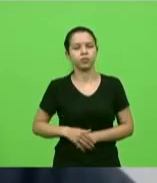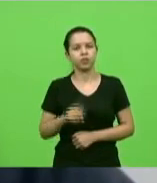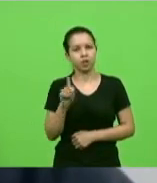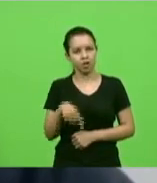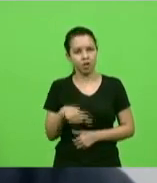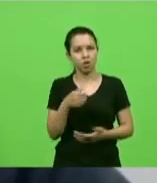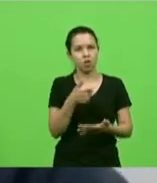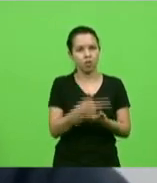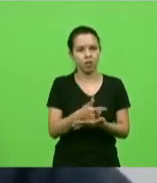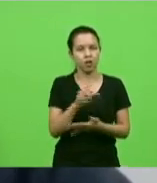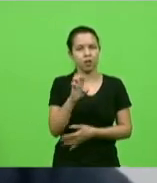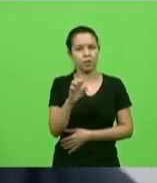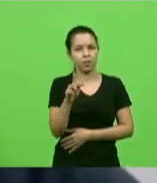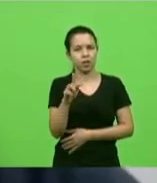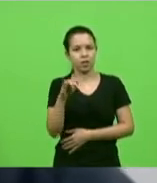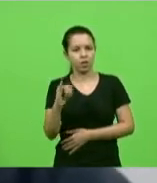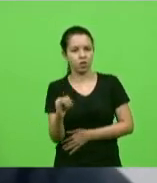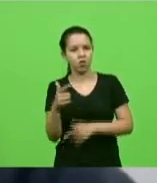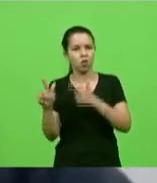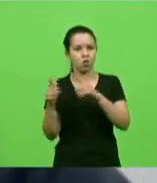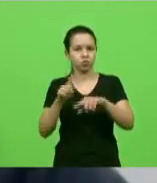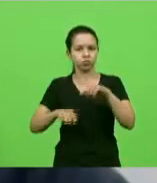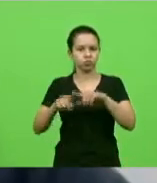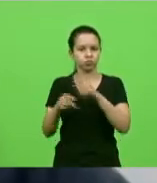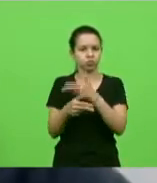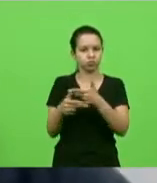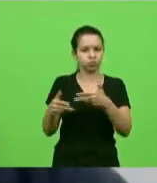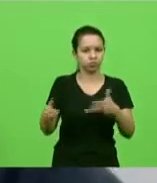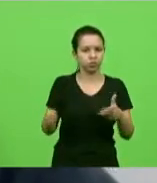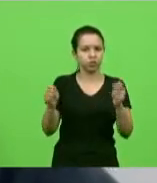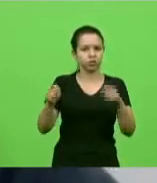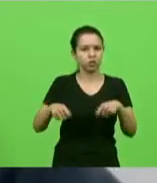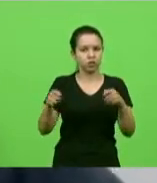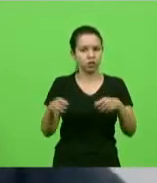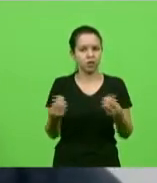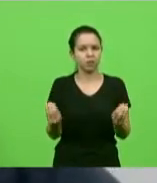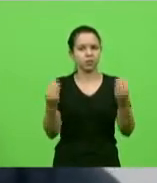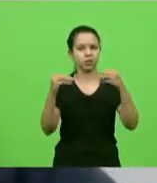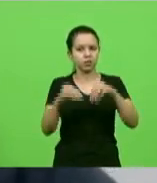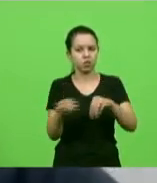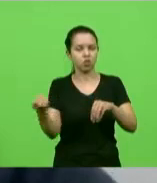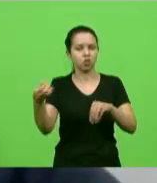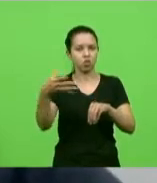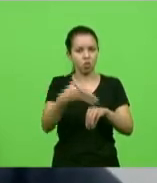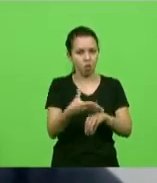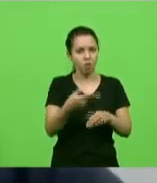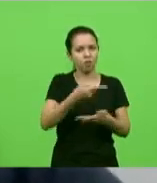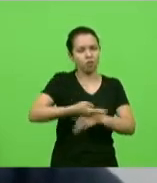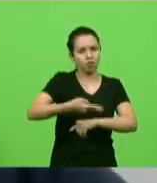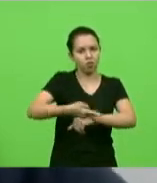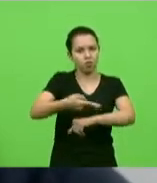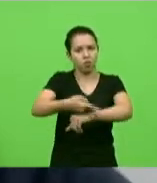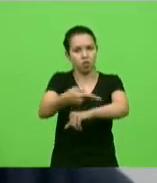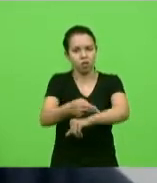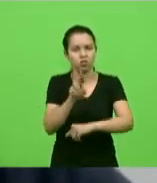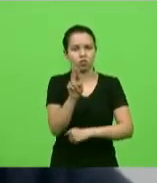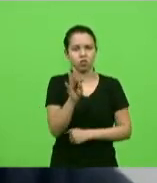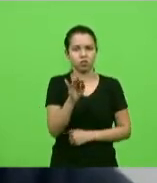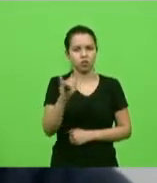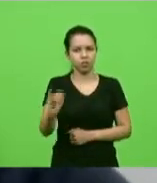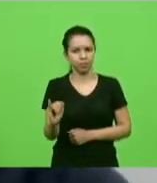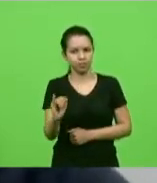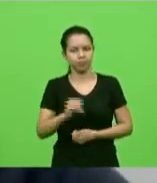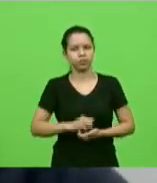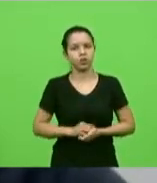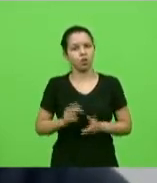de EPIs e outros equipamentos para possibilitar a implantação de novos leitos de UTIs. Em